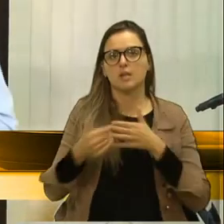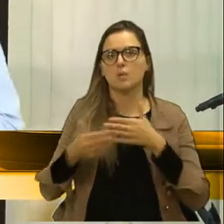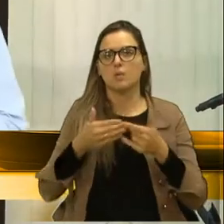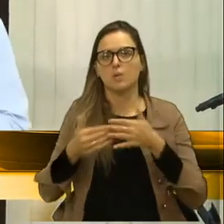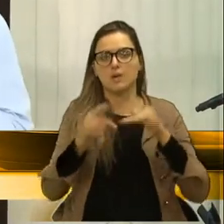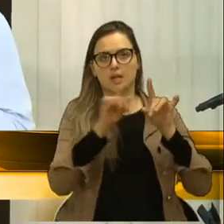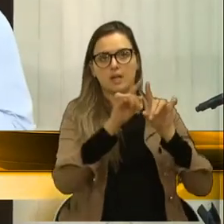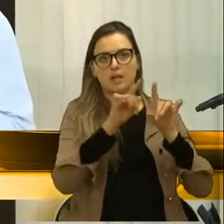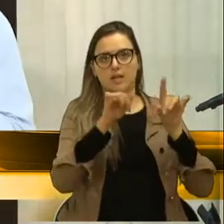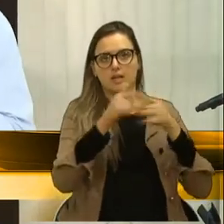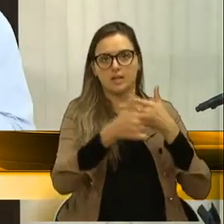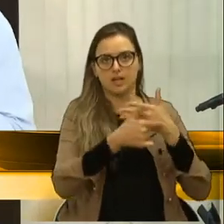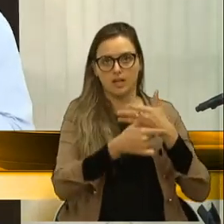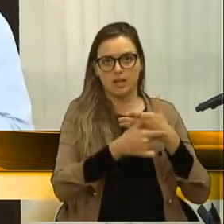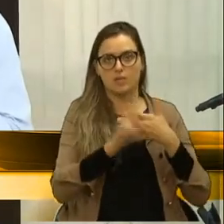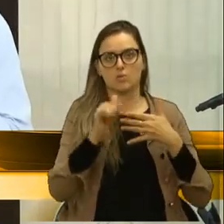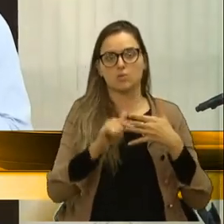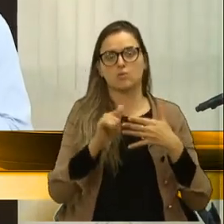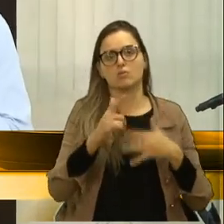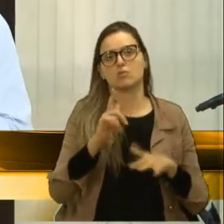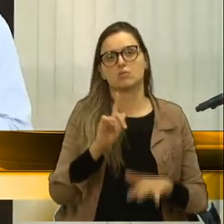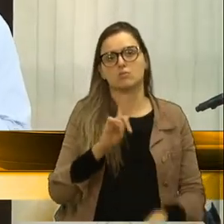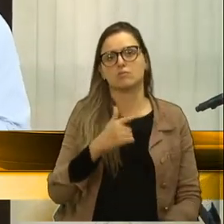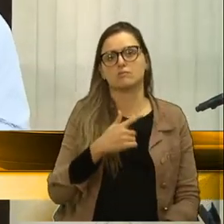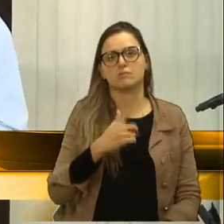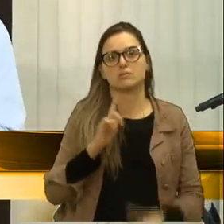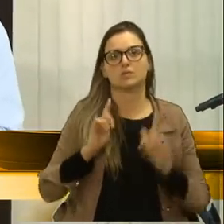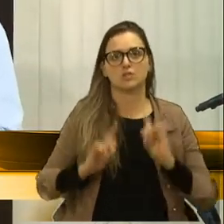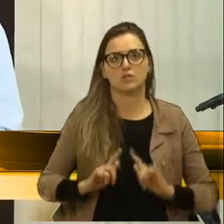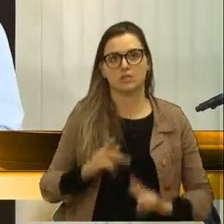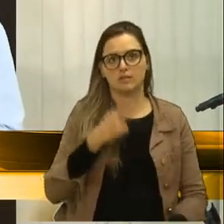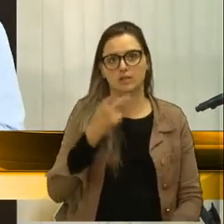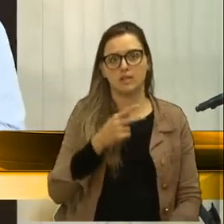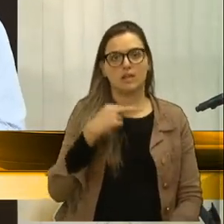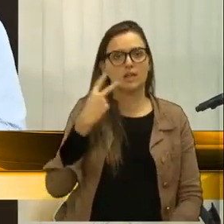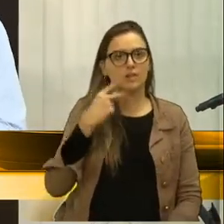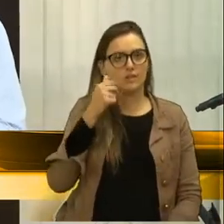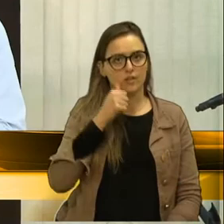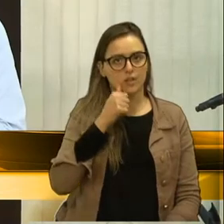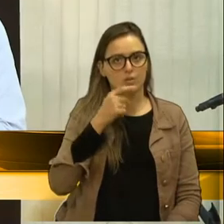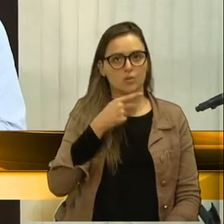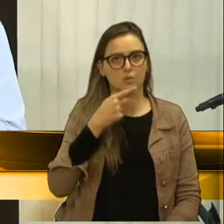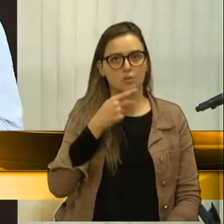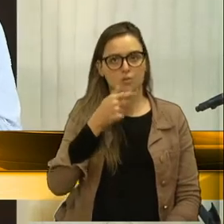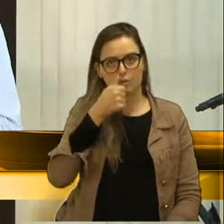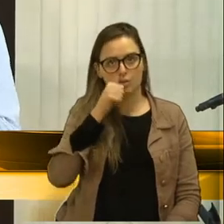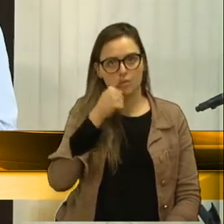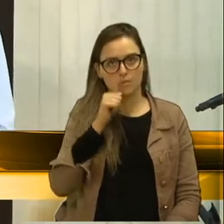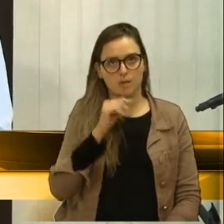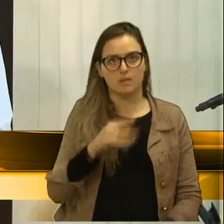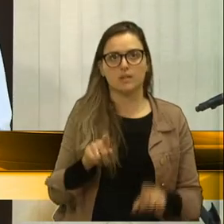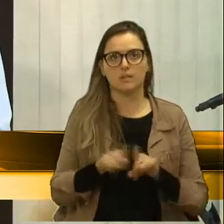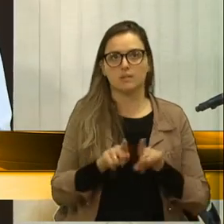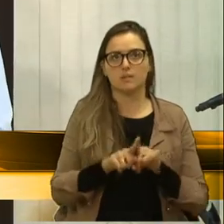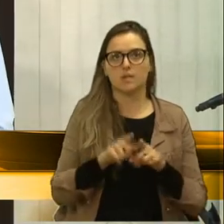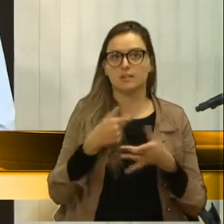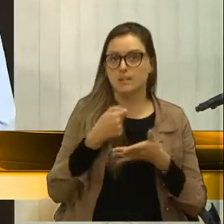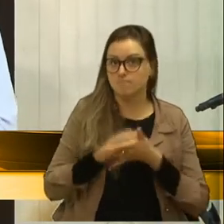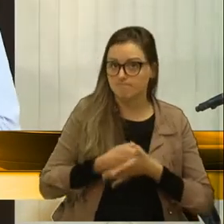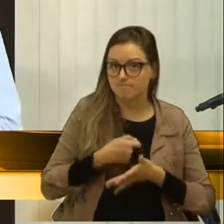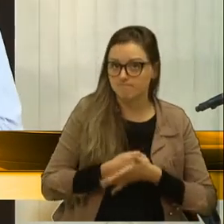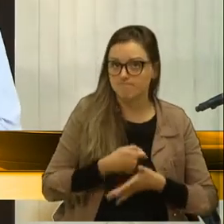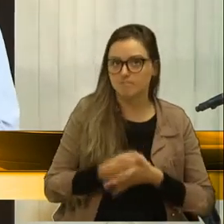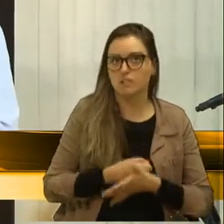vou me utilizar de uma fala de um gestor, e a senhora, vereadora Paula, que também tem batido muito nessa tecla